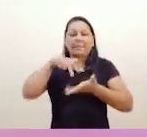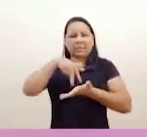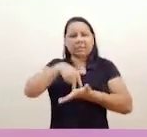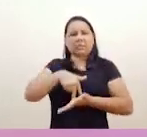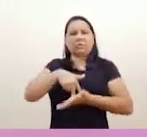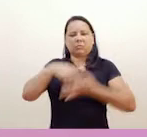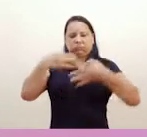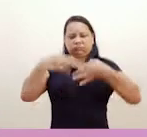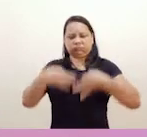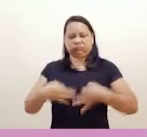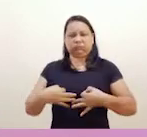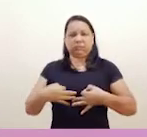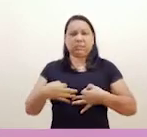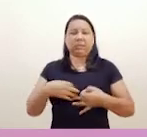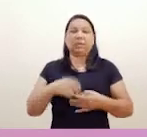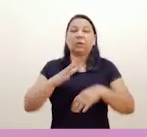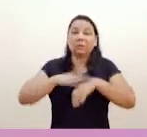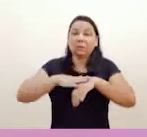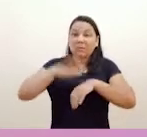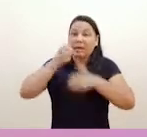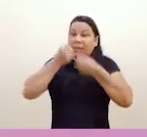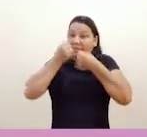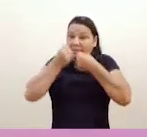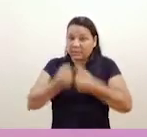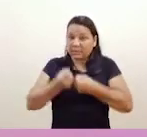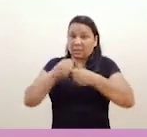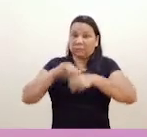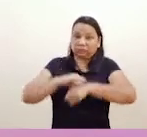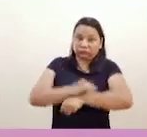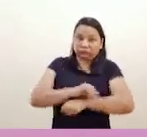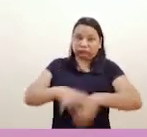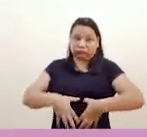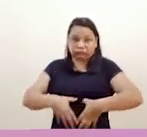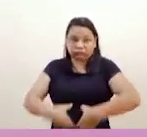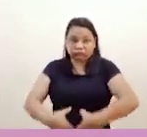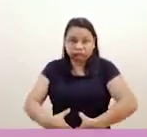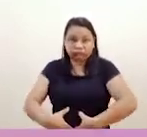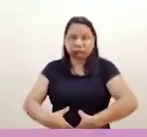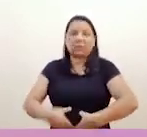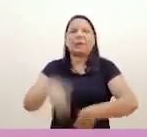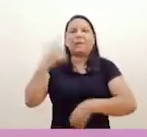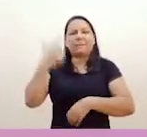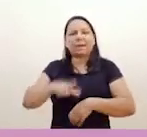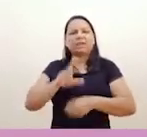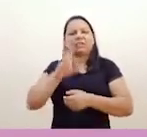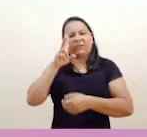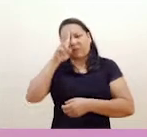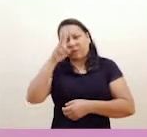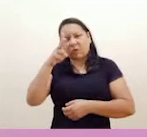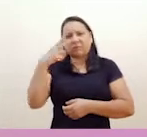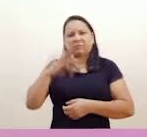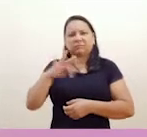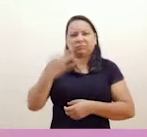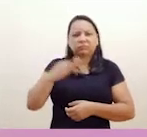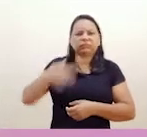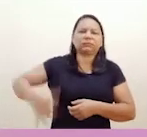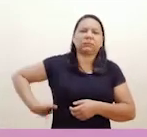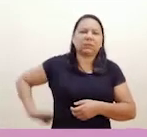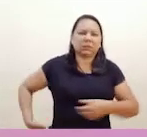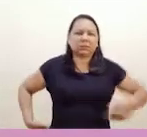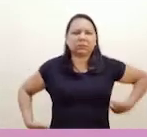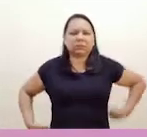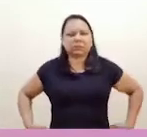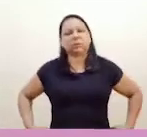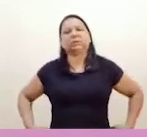que mantenha o nosso corpo ereto. Então quanto mais o pezinho na frente, mais força esses músculos